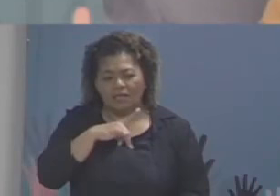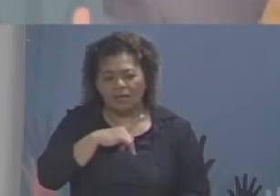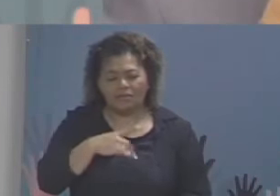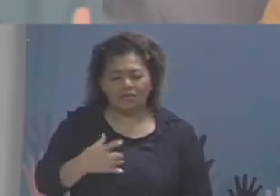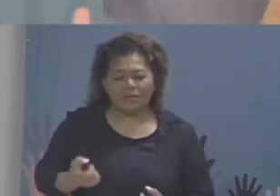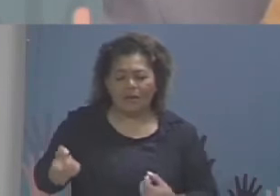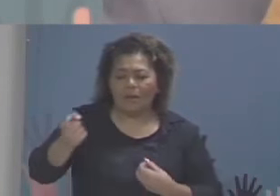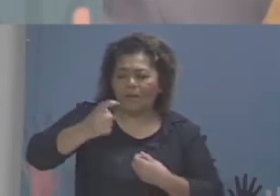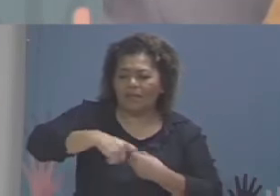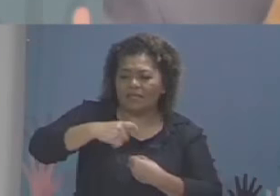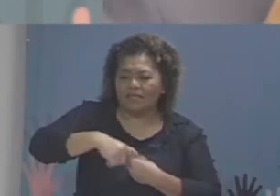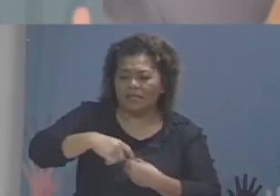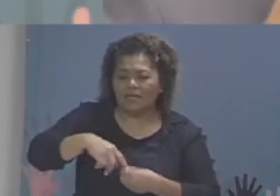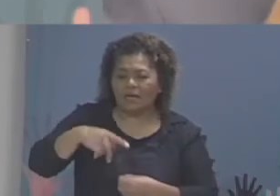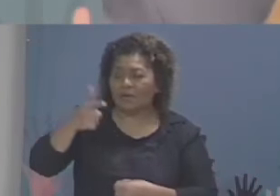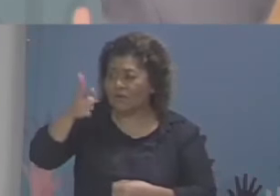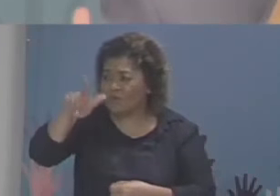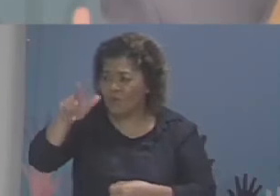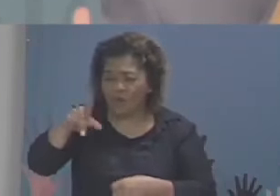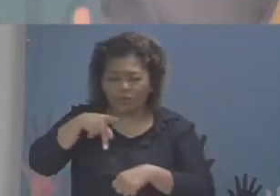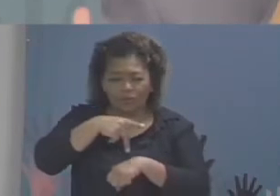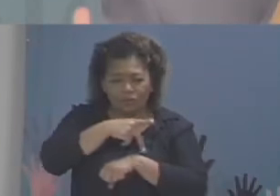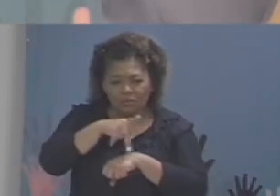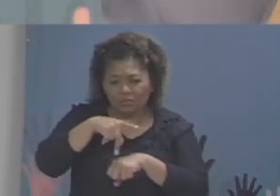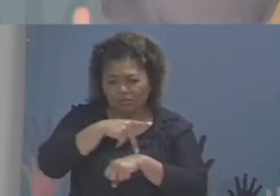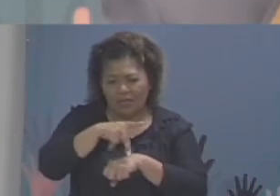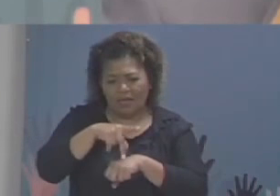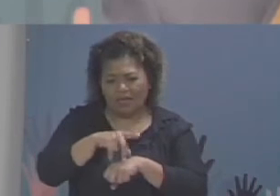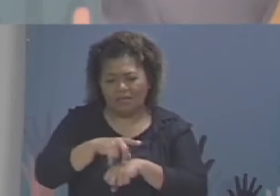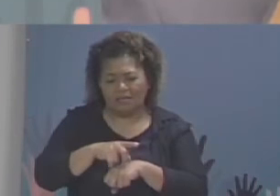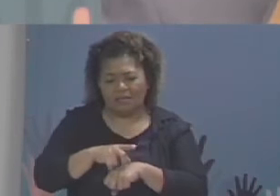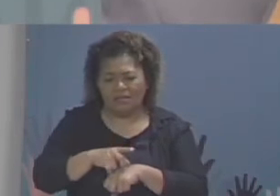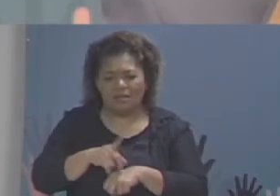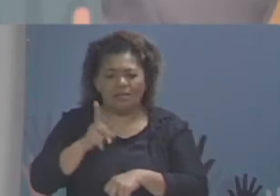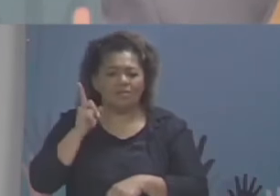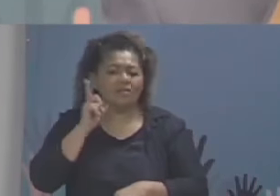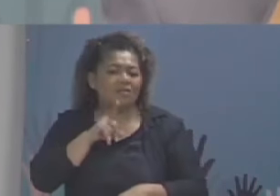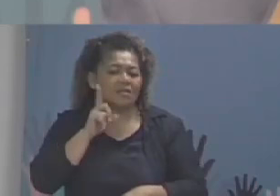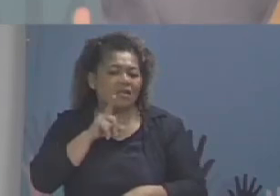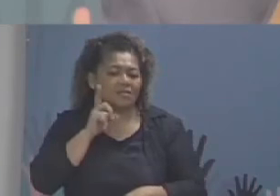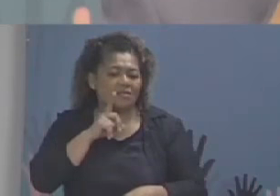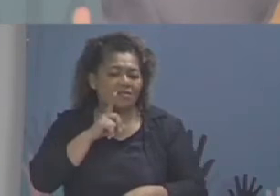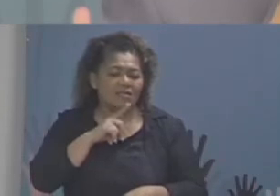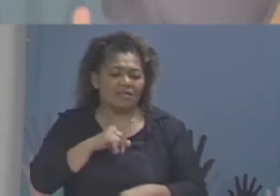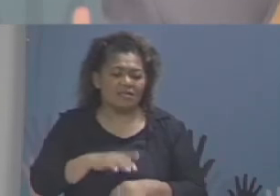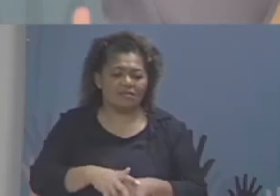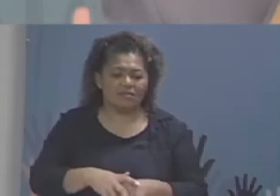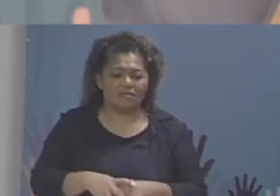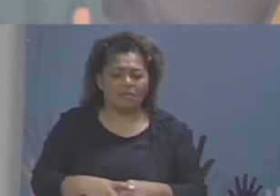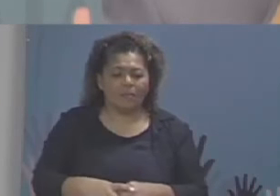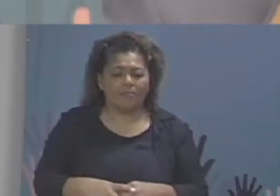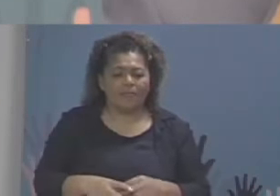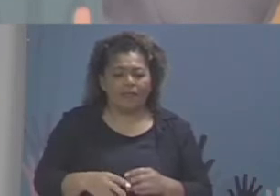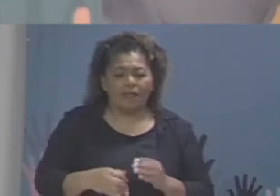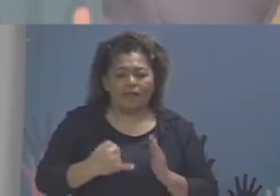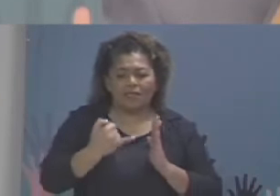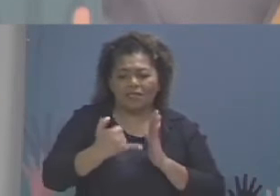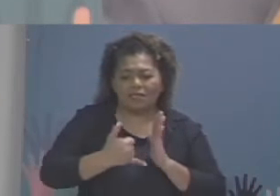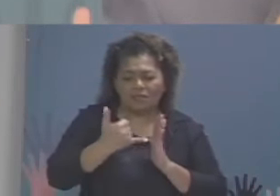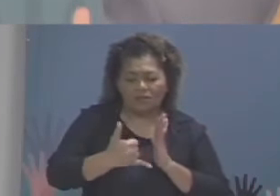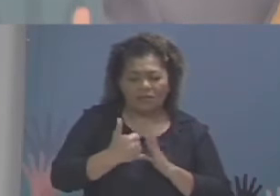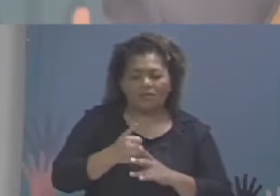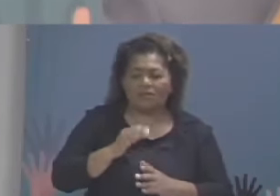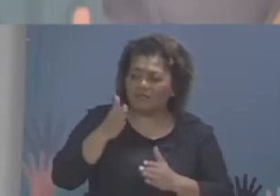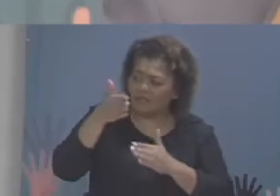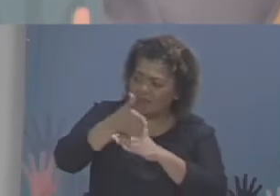parcerias internacionais, como a Universidade de Yale, nos Estados Unidos, no Distrito de Connecticut. Nós estamos lá produzindo parcerias internacionais